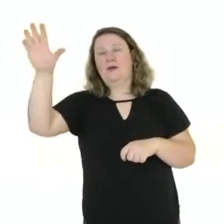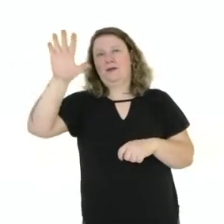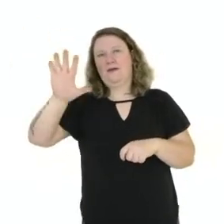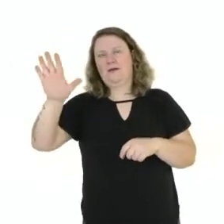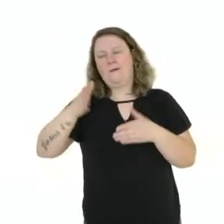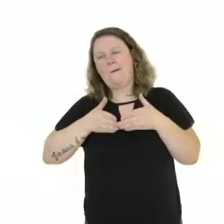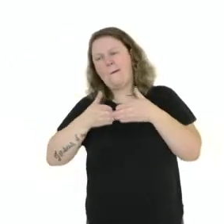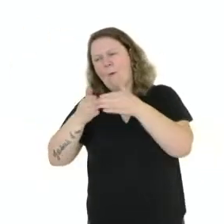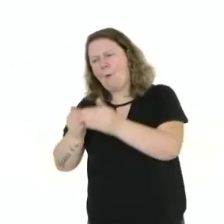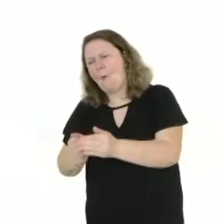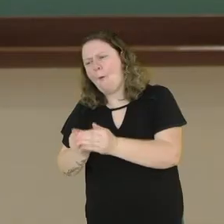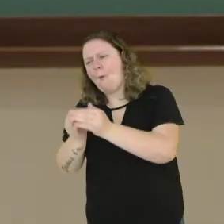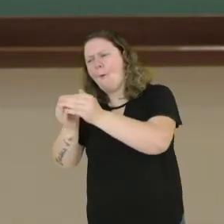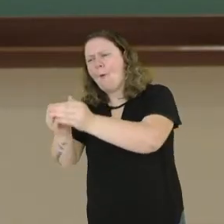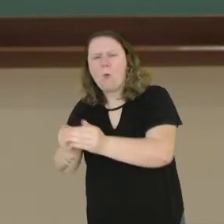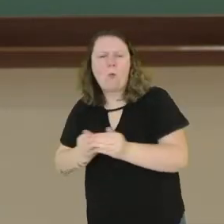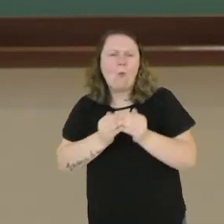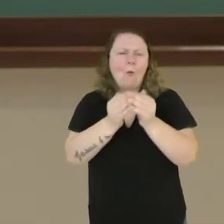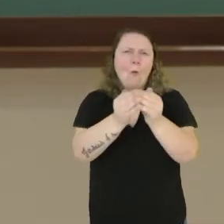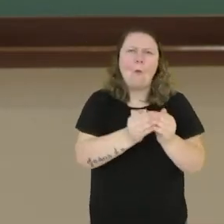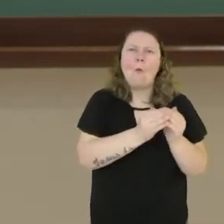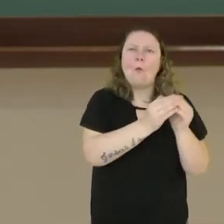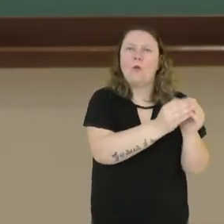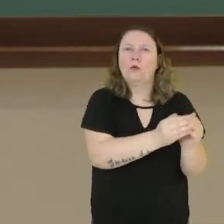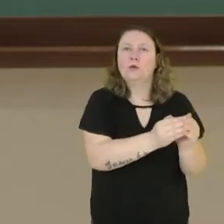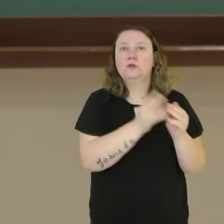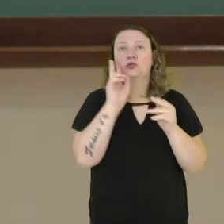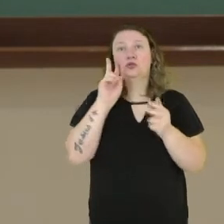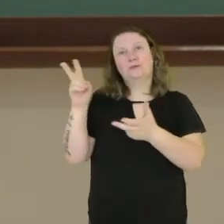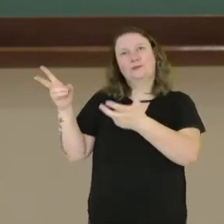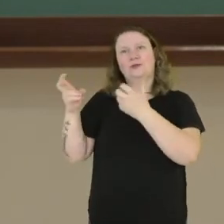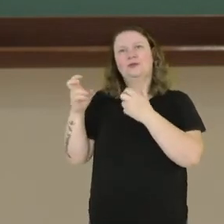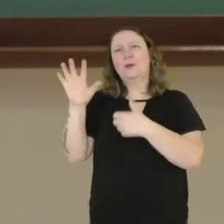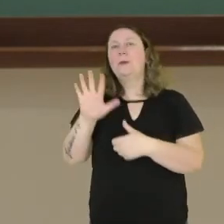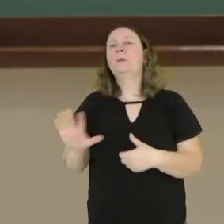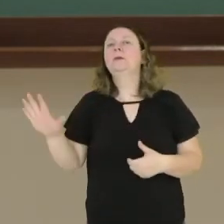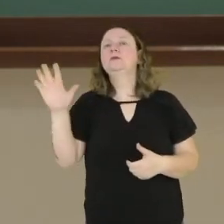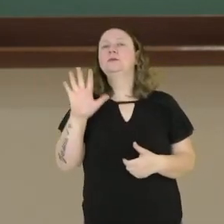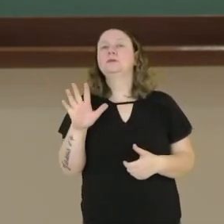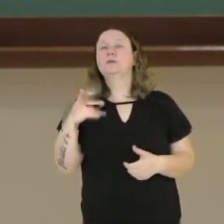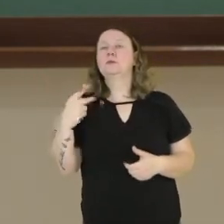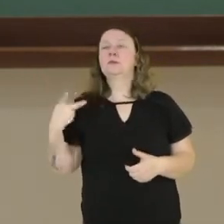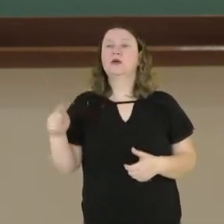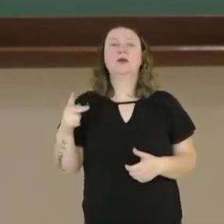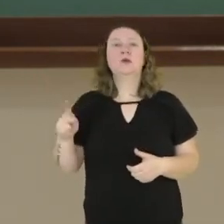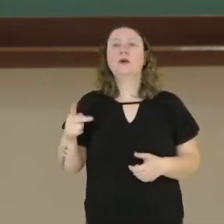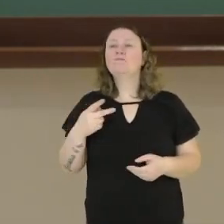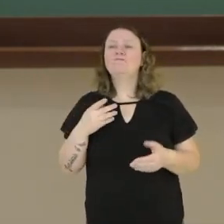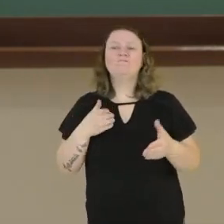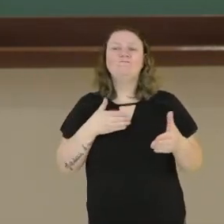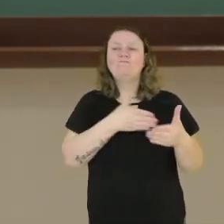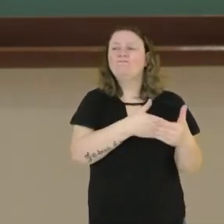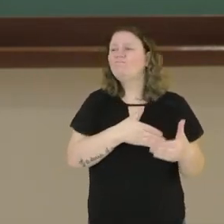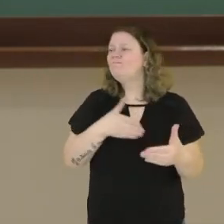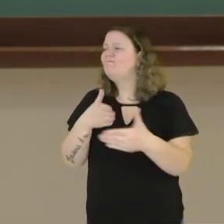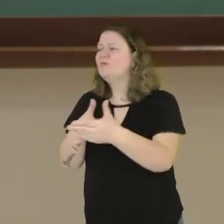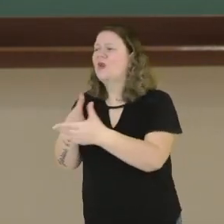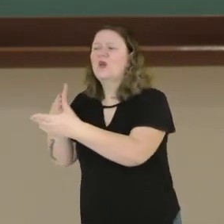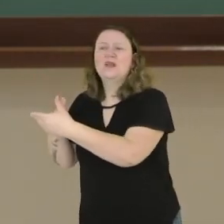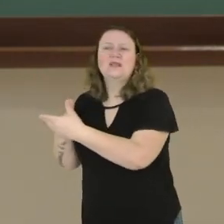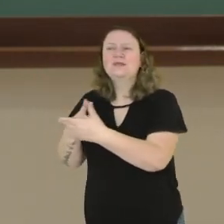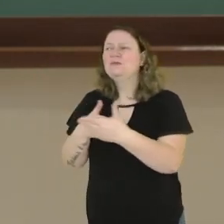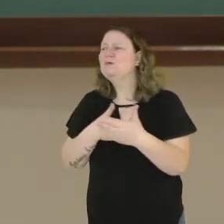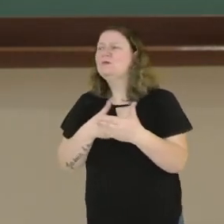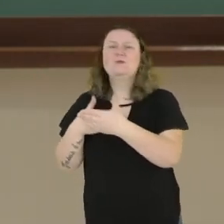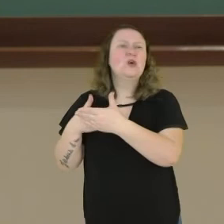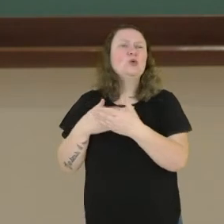nós já observamos nos mapas, o Paraguai ele não tinha uma saída para o continente,